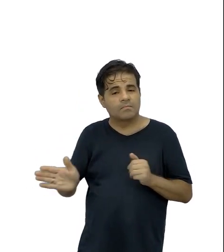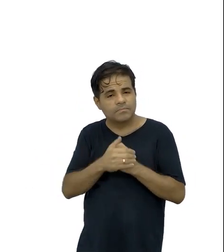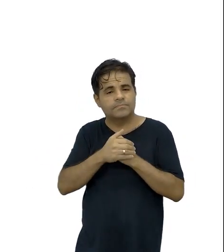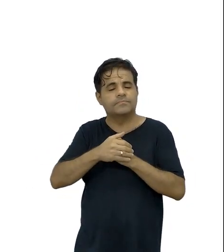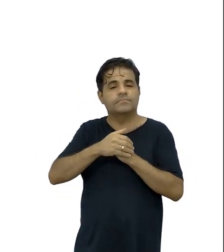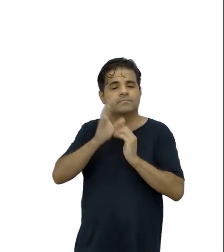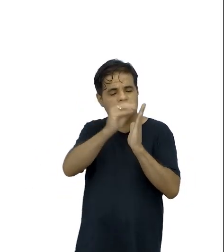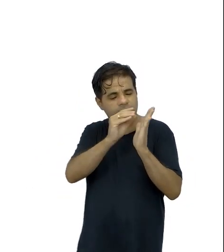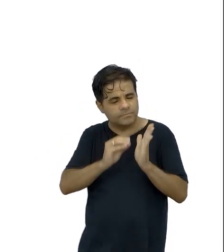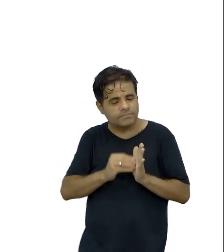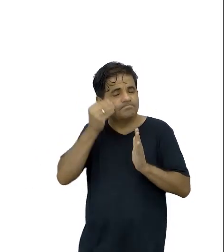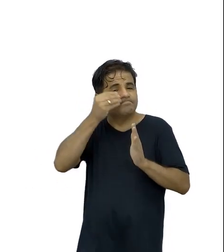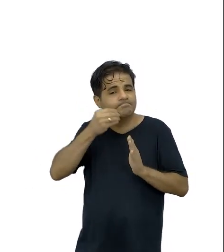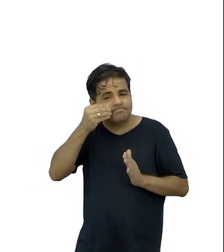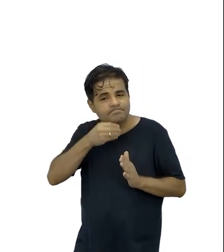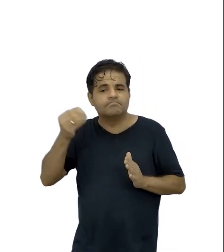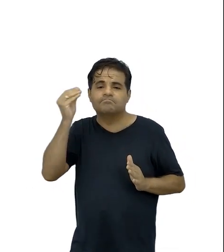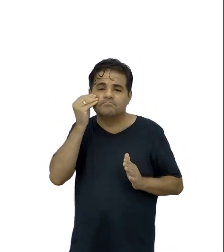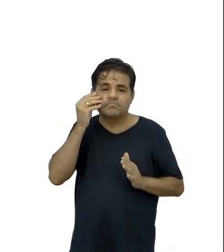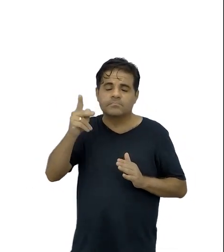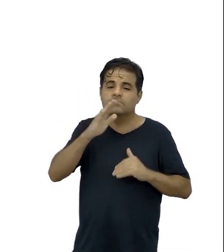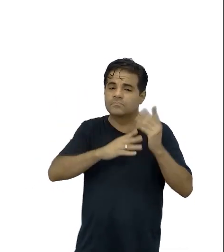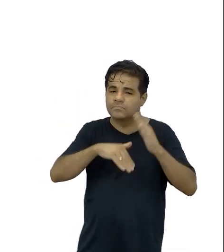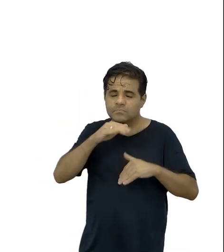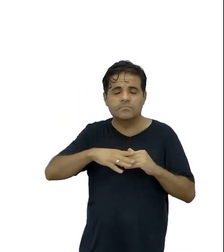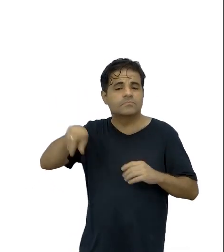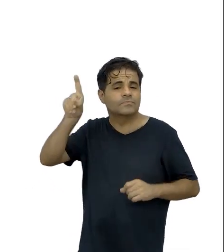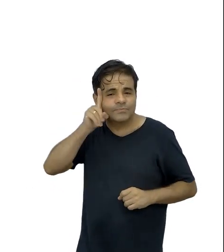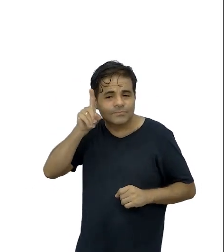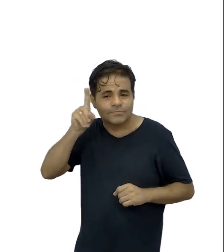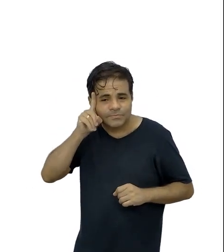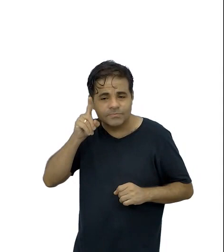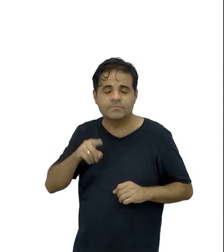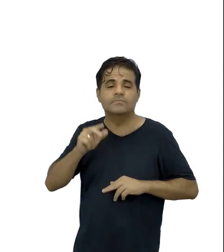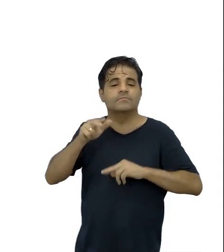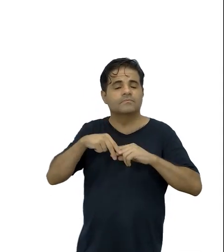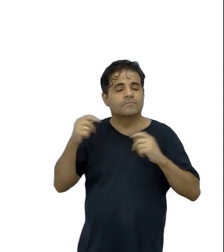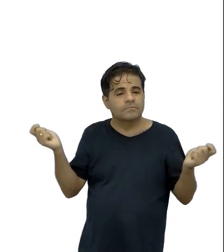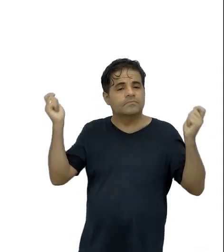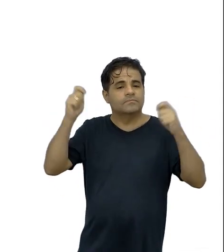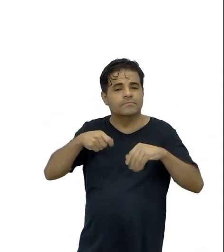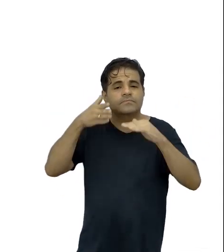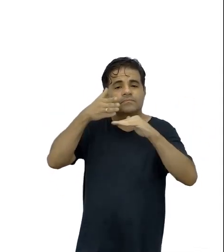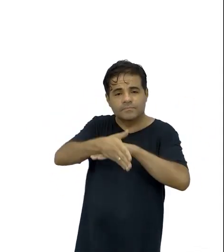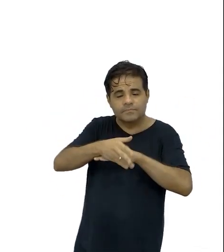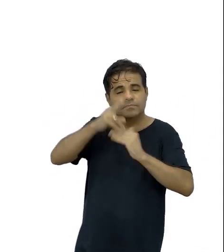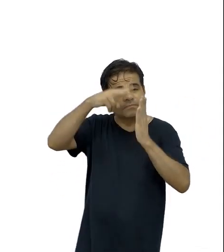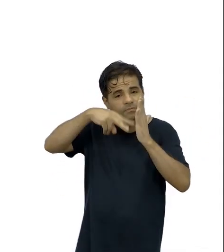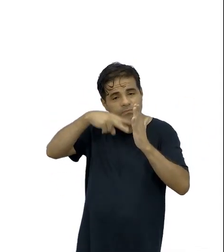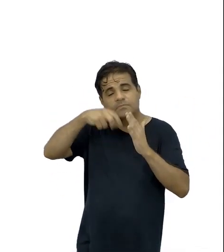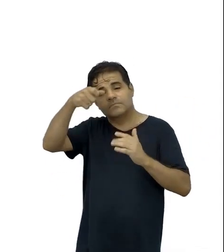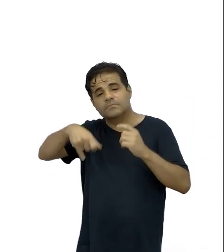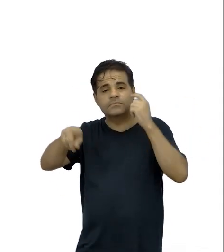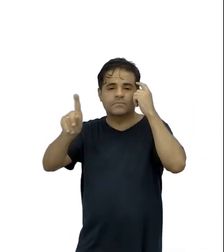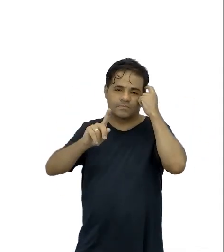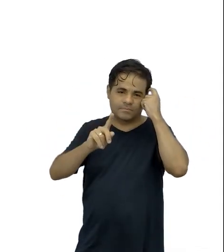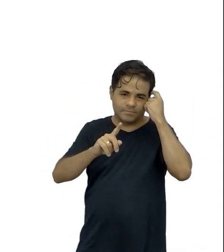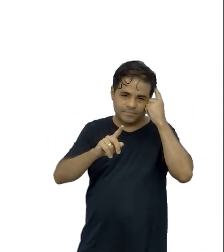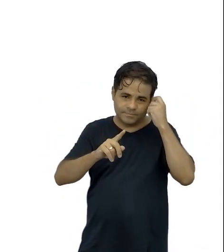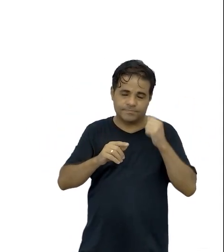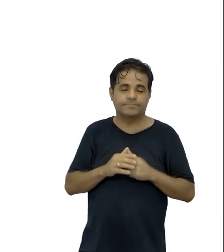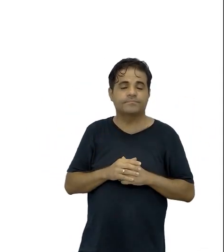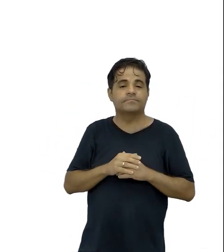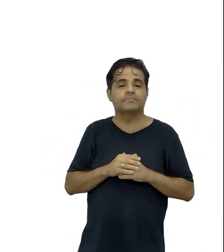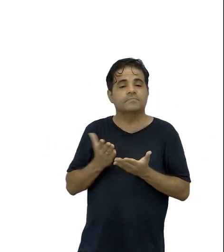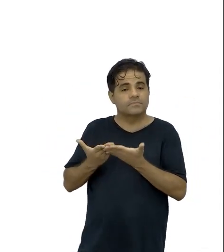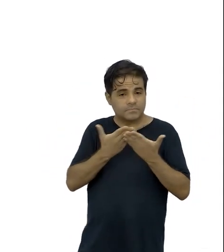em suas experiências vivenciadas em seus cotidianos, por meio das possibilidades de acesso à leitura ou não. Então,